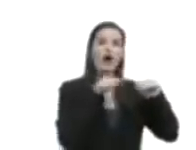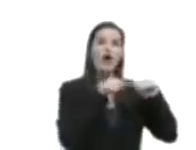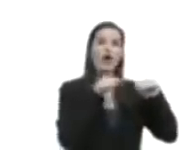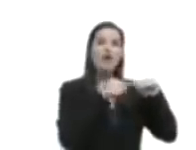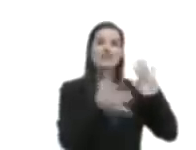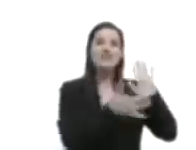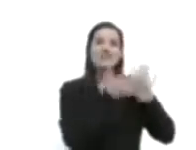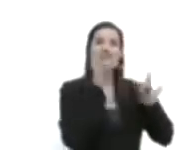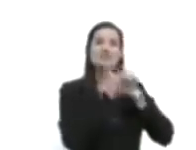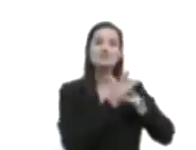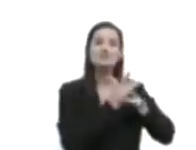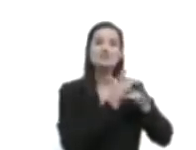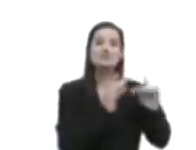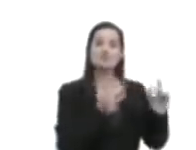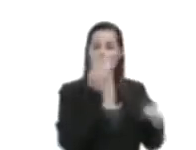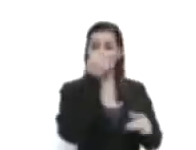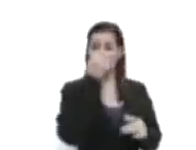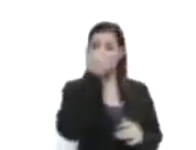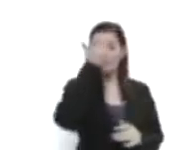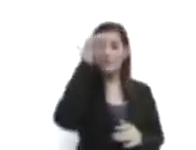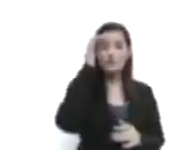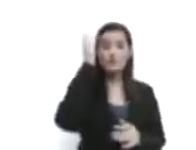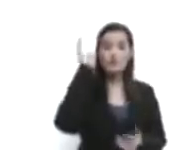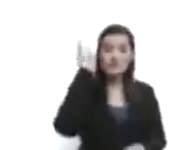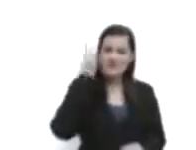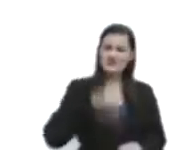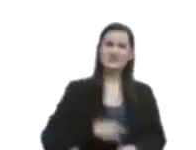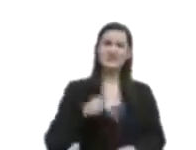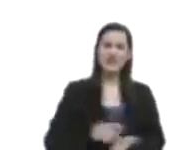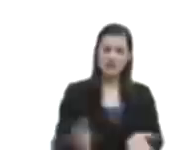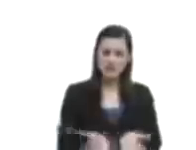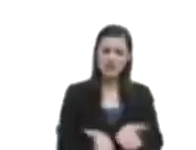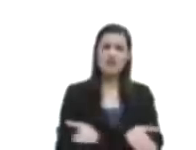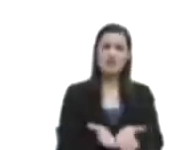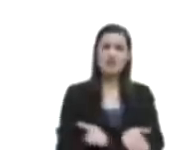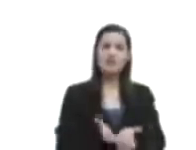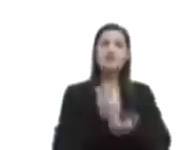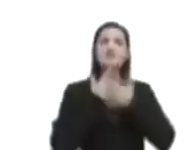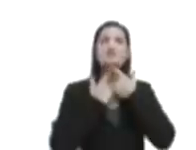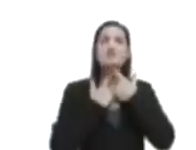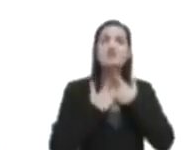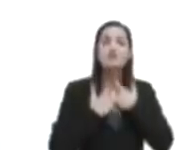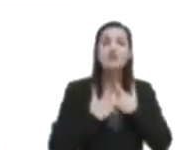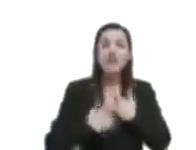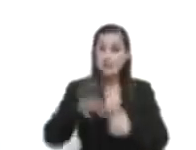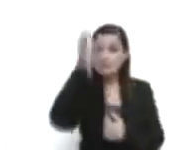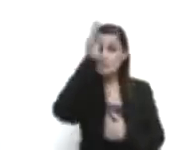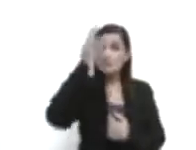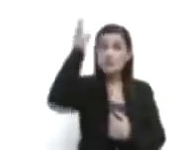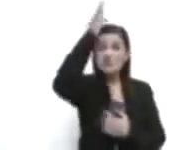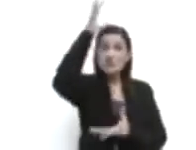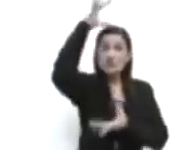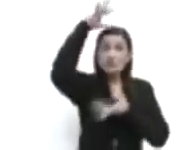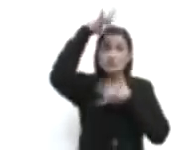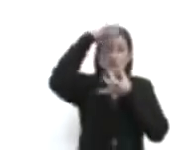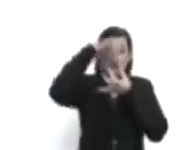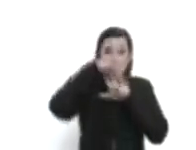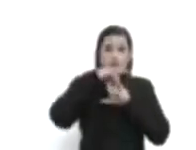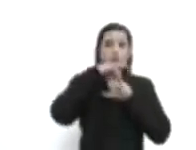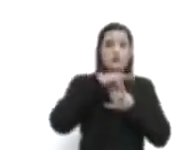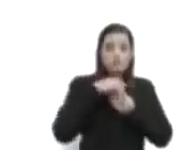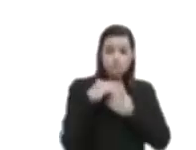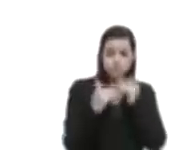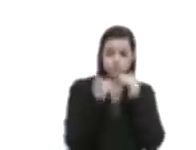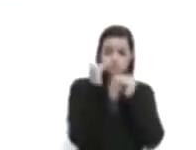justiça. O verdadeiro convertido deseja virtudes espirituais e o crescimento interior. Ele não